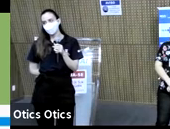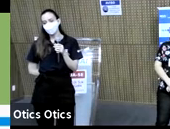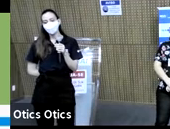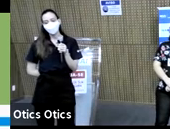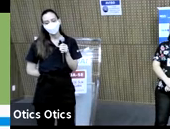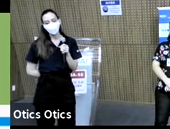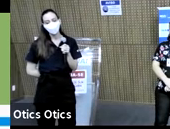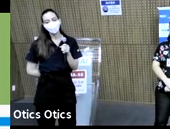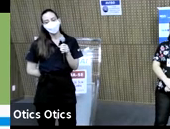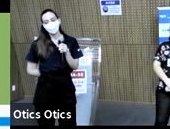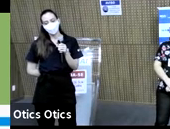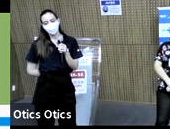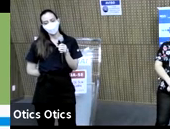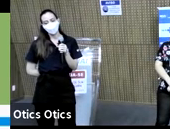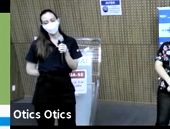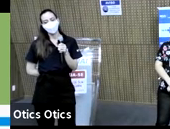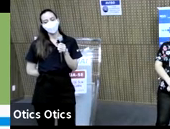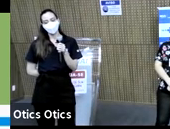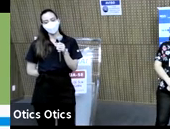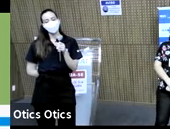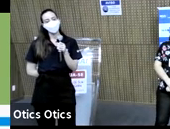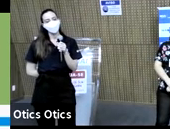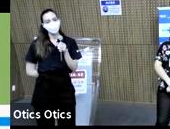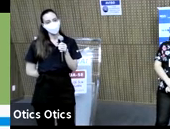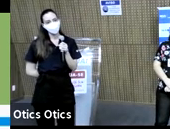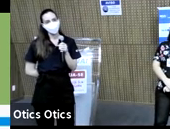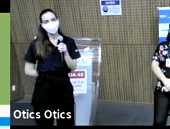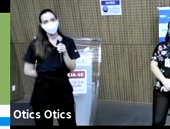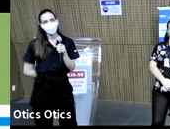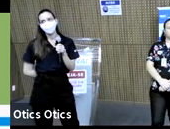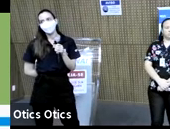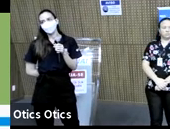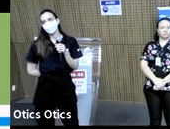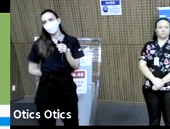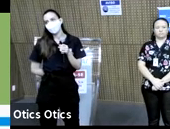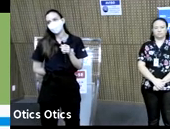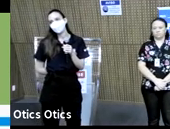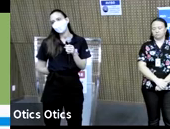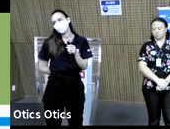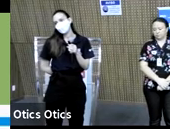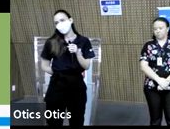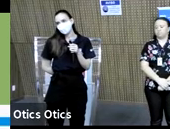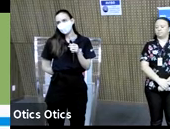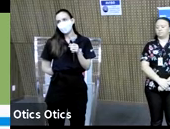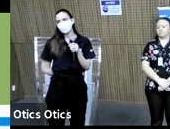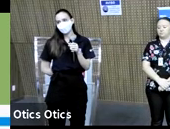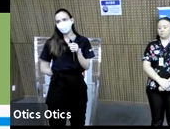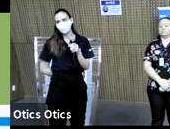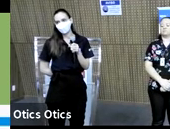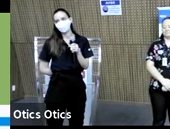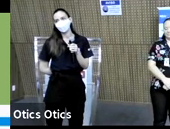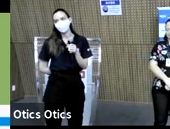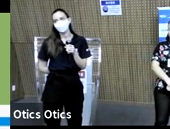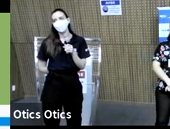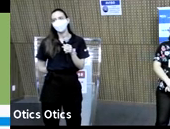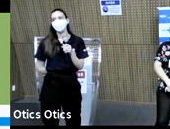semestre de 2021. Então, a gente percebe que o idoso está retornando à unidade que em 2020 ele não queria nem entrar na unidade